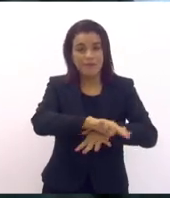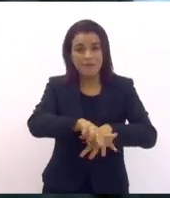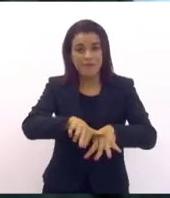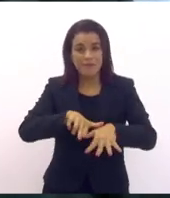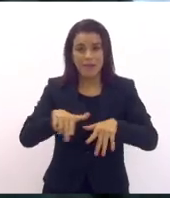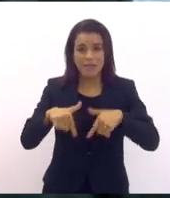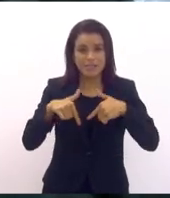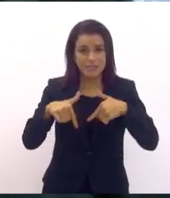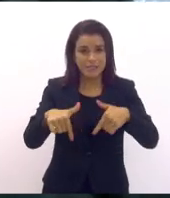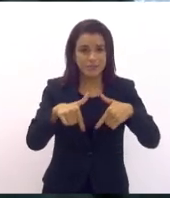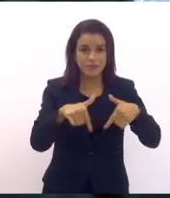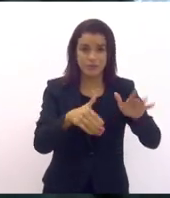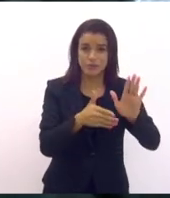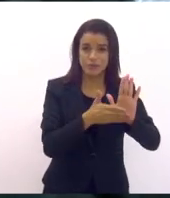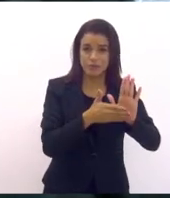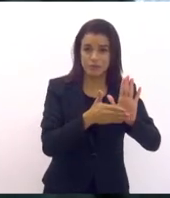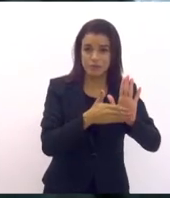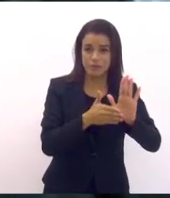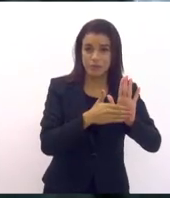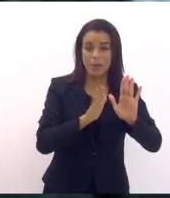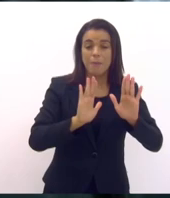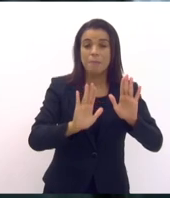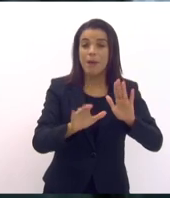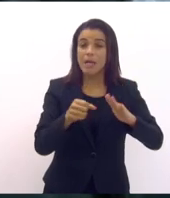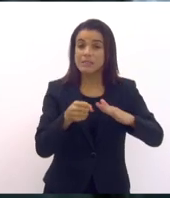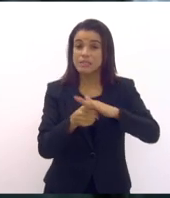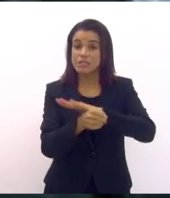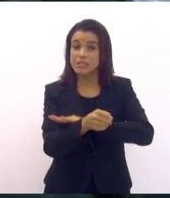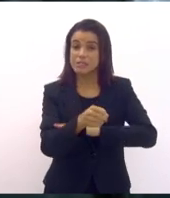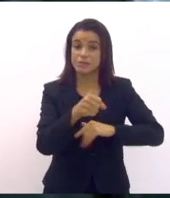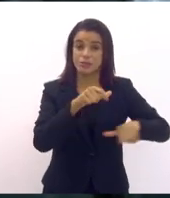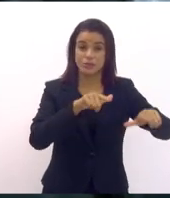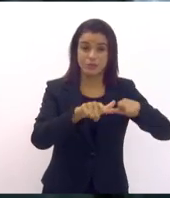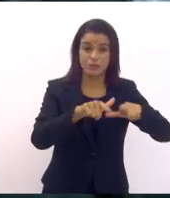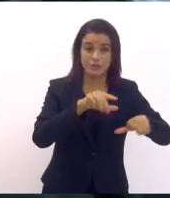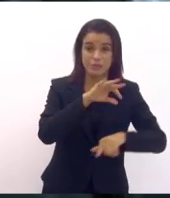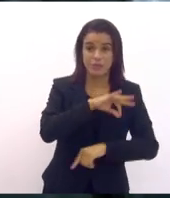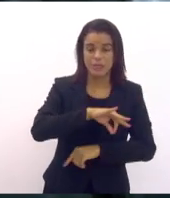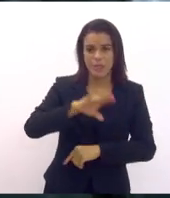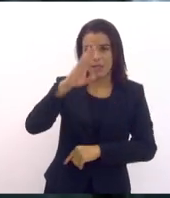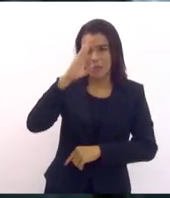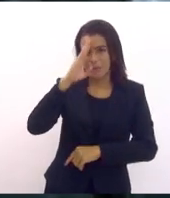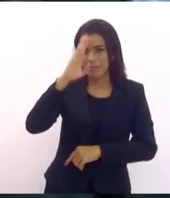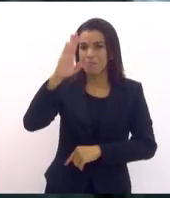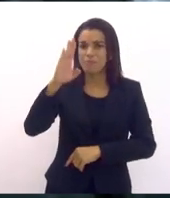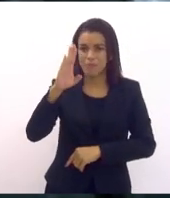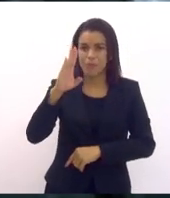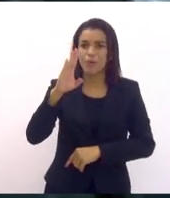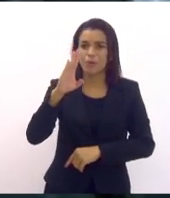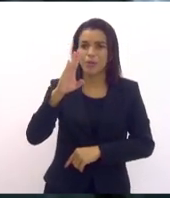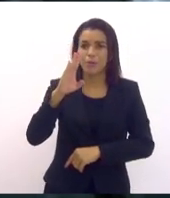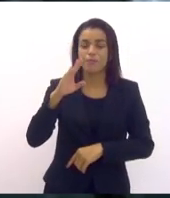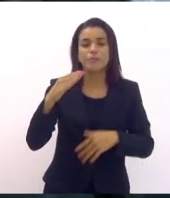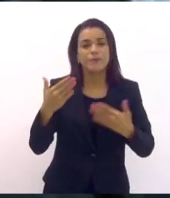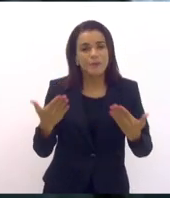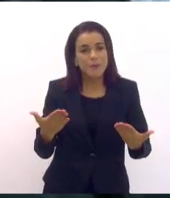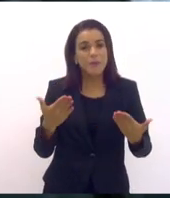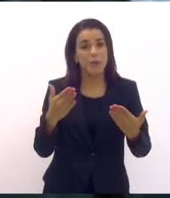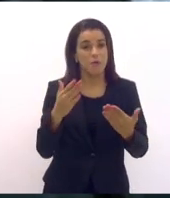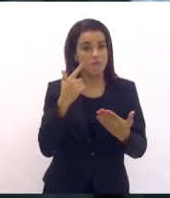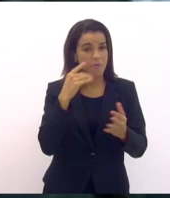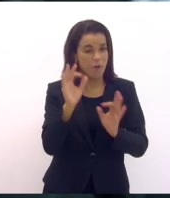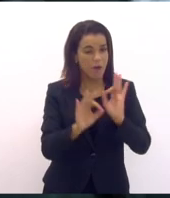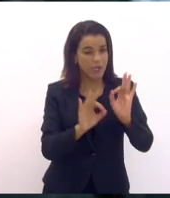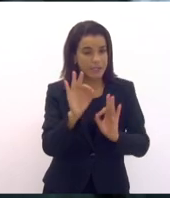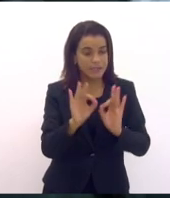projeto foram colocadas mas a geração de emprego e renda ela é primordial para que isso aconteça Então vamos fazer da seguinte forma